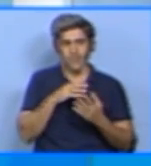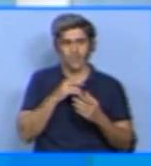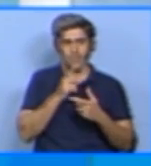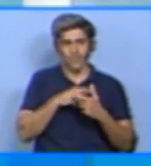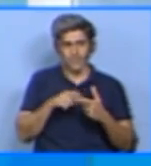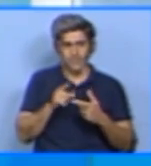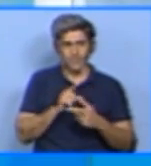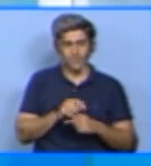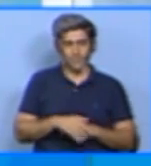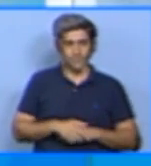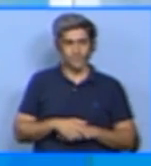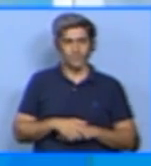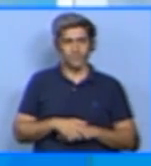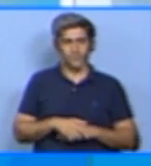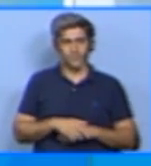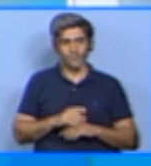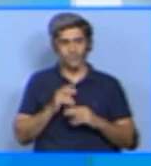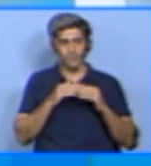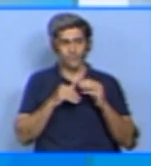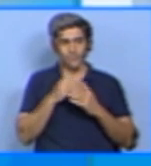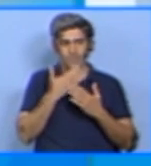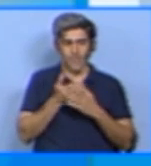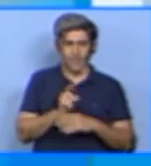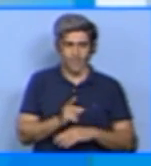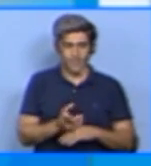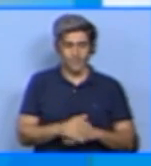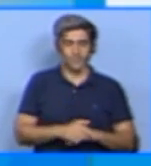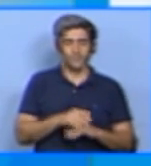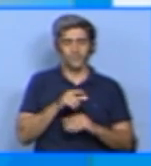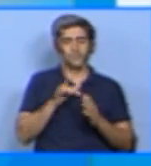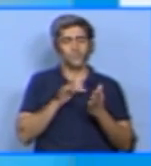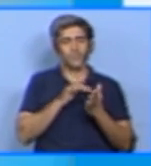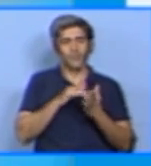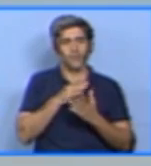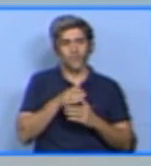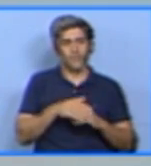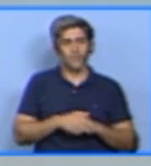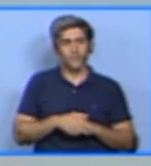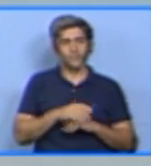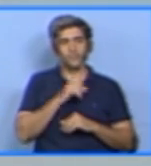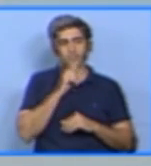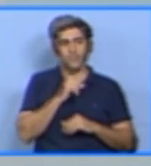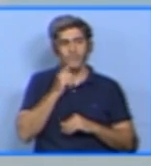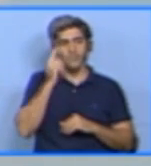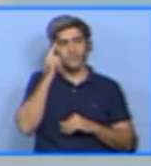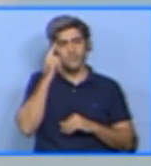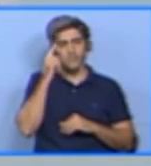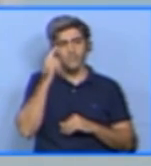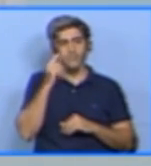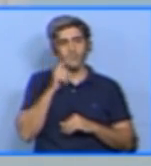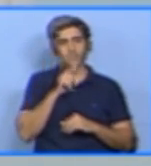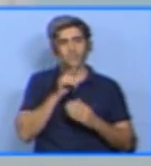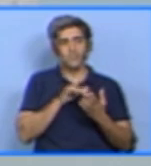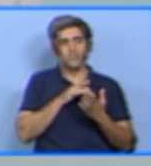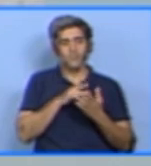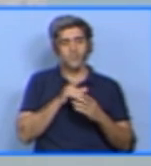divisão. E isso não é construtivo. Este livro, poderíamos suspeitar que fosse